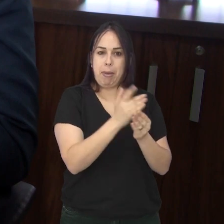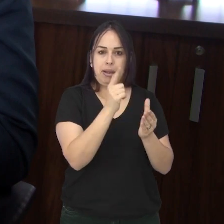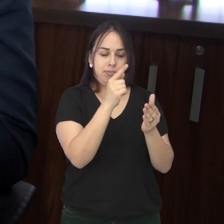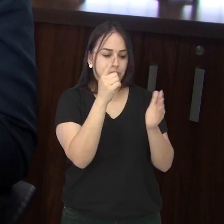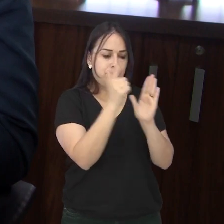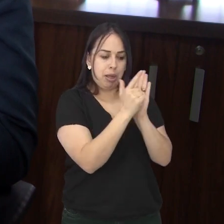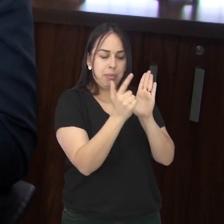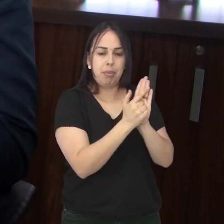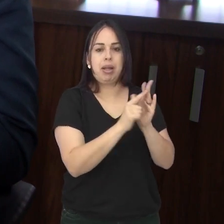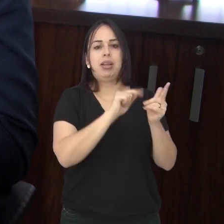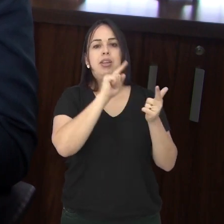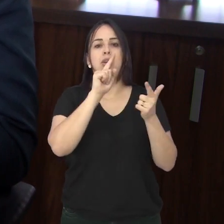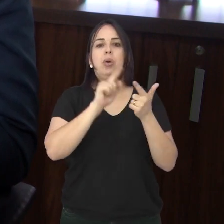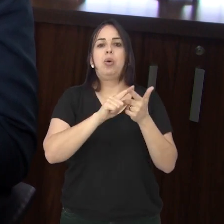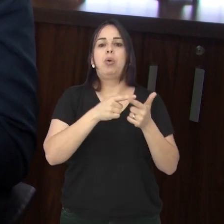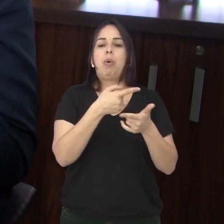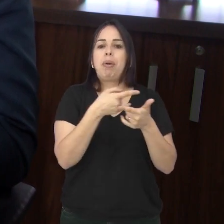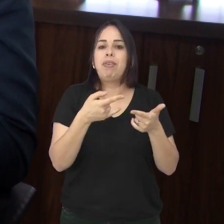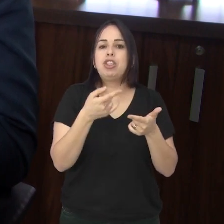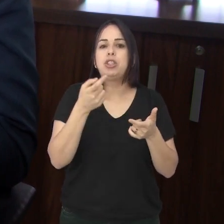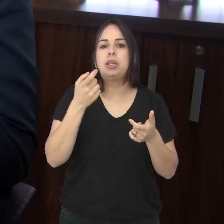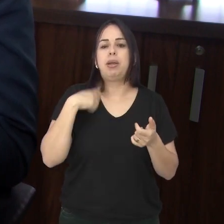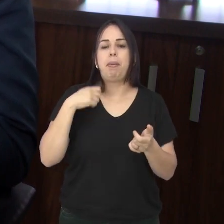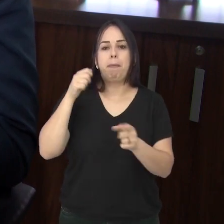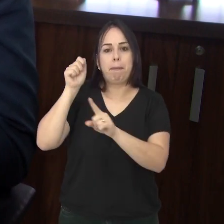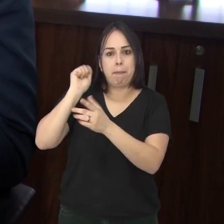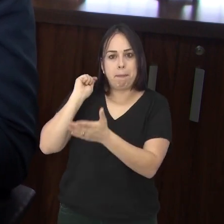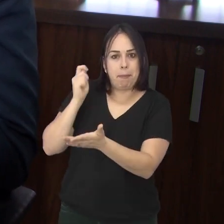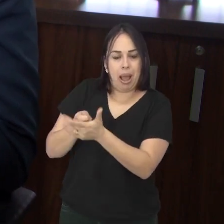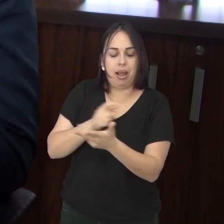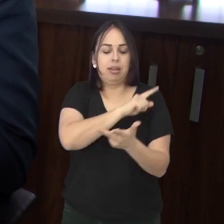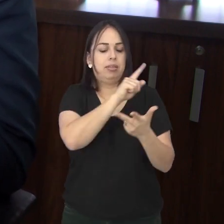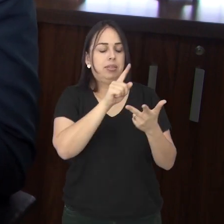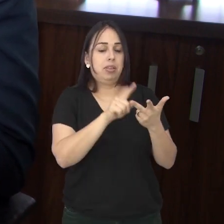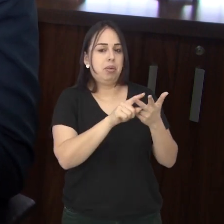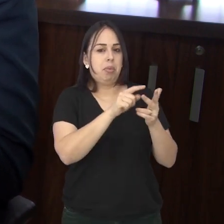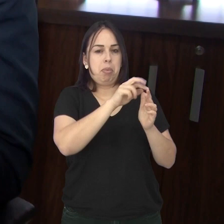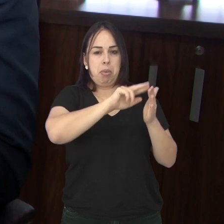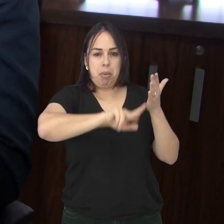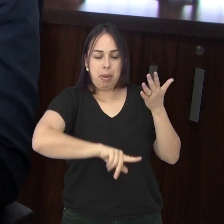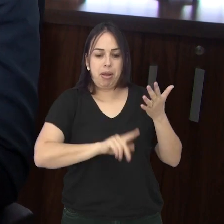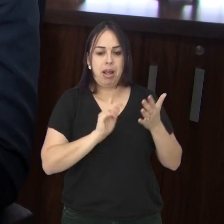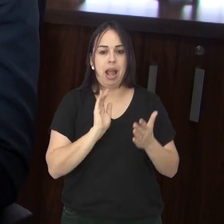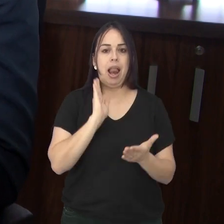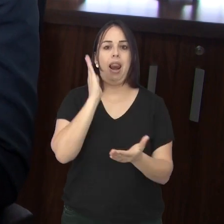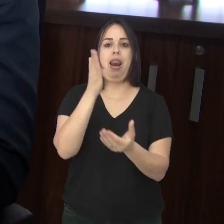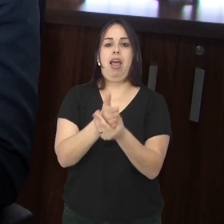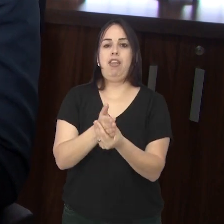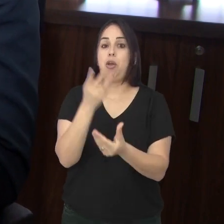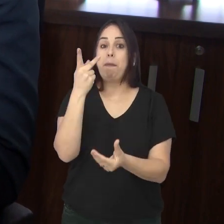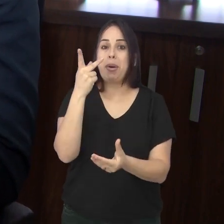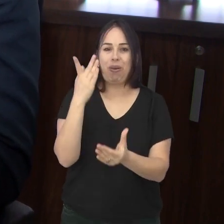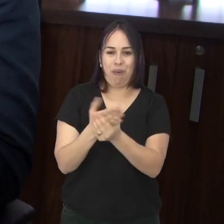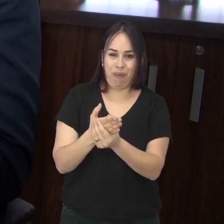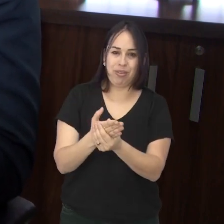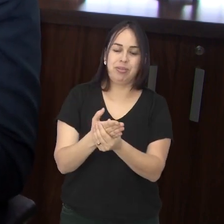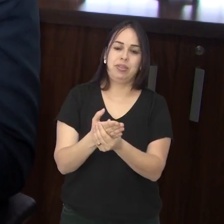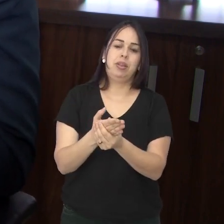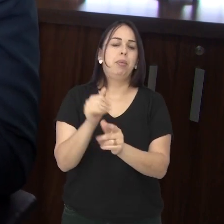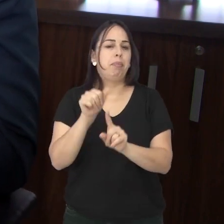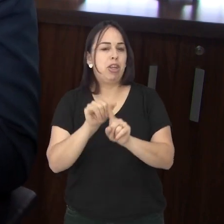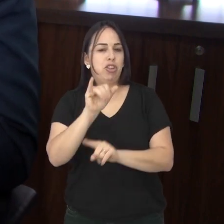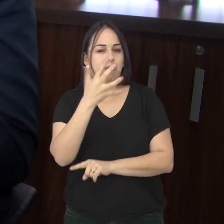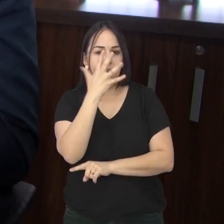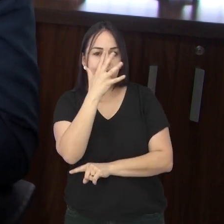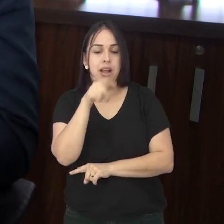do aluno, comprovante de matrícula ou rematrícula do filho, leva no PROCON ainda no próximo mês, agora no final de janeiro, começo